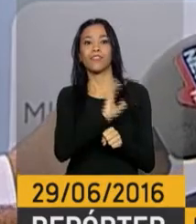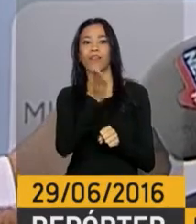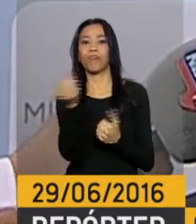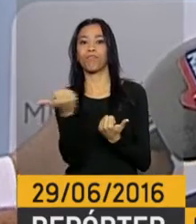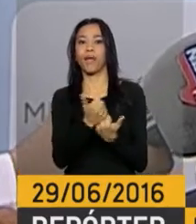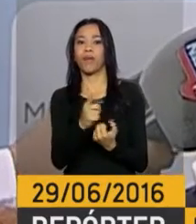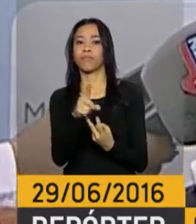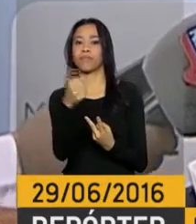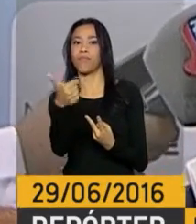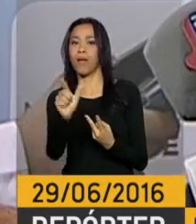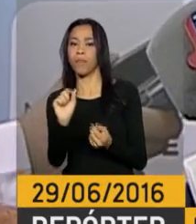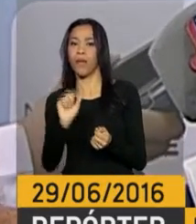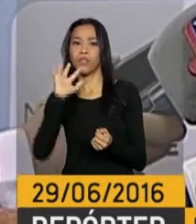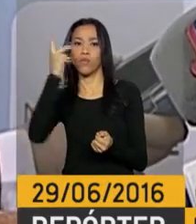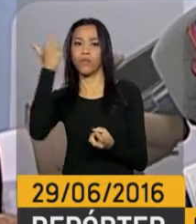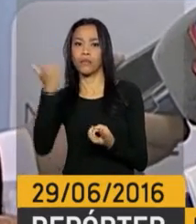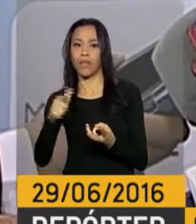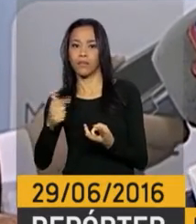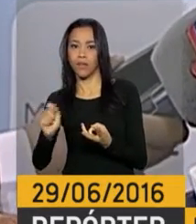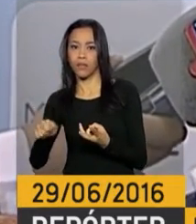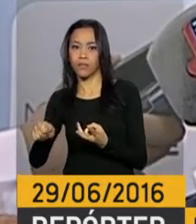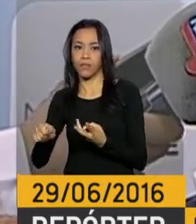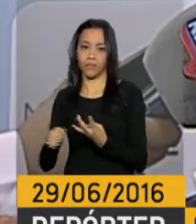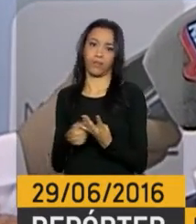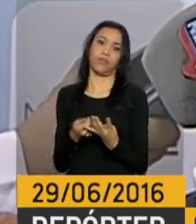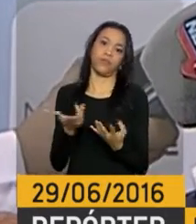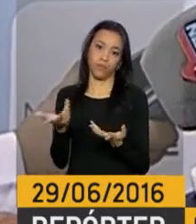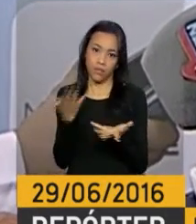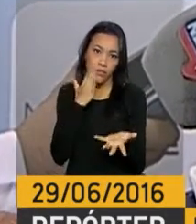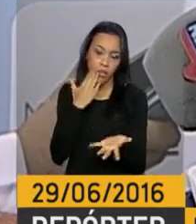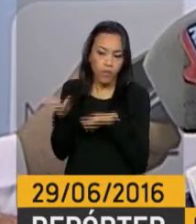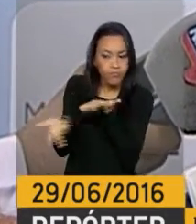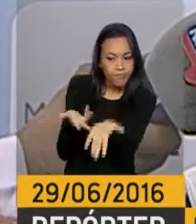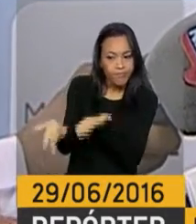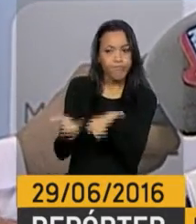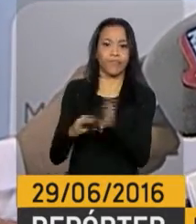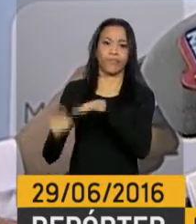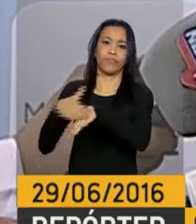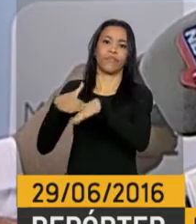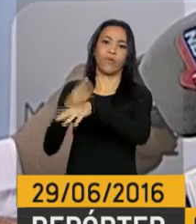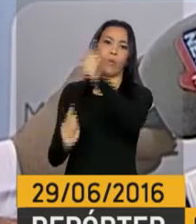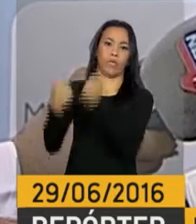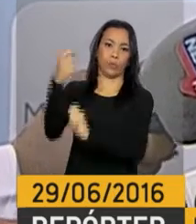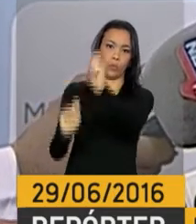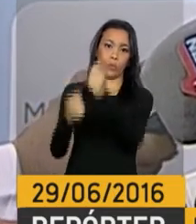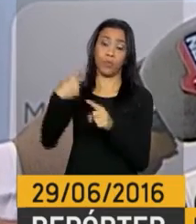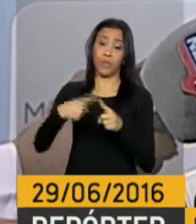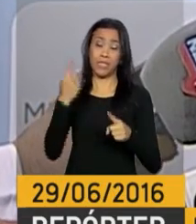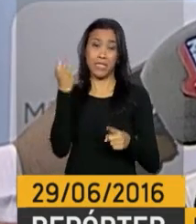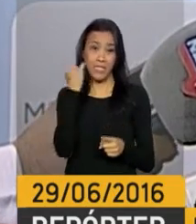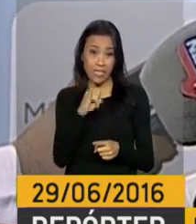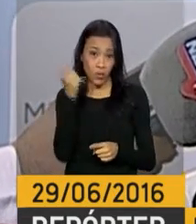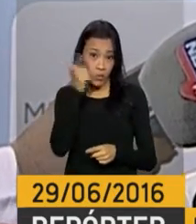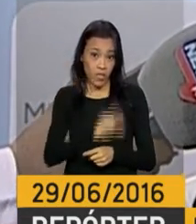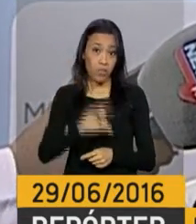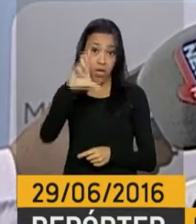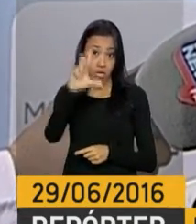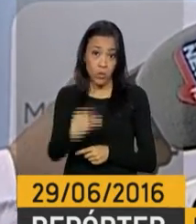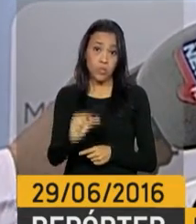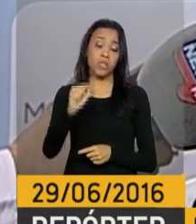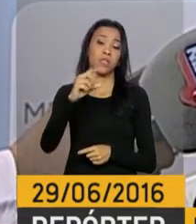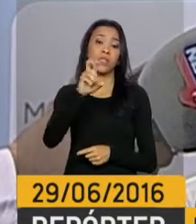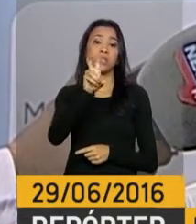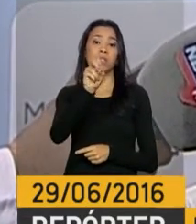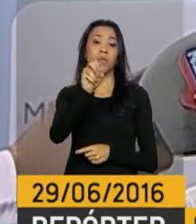previstos de como proceder a essa redução. Porque se nós conseguíssemos, por exemplo, uma redução de 50% de todo o